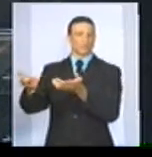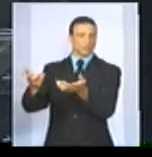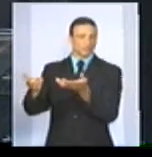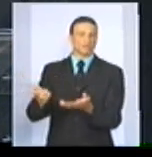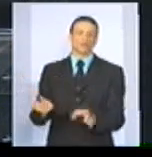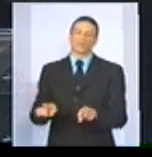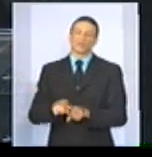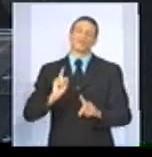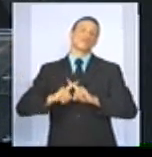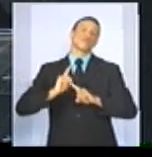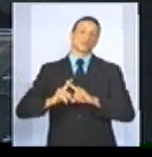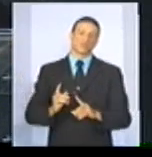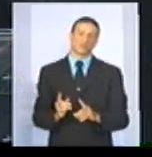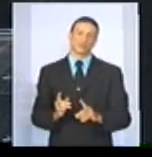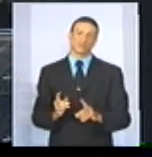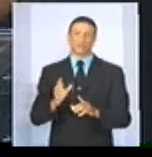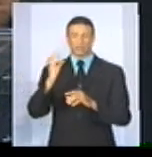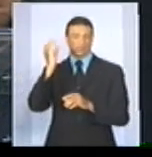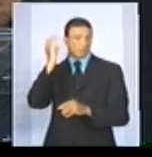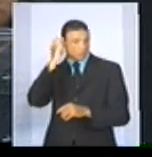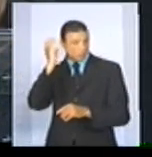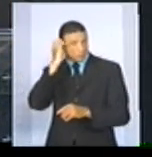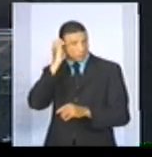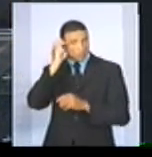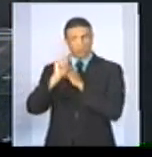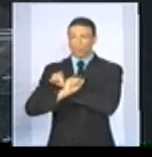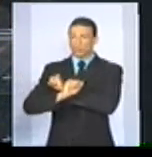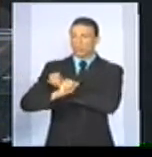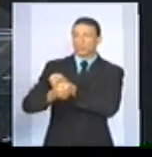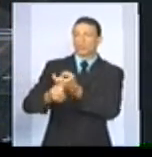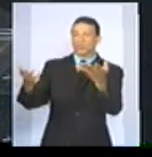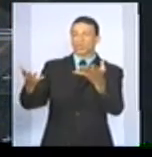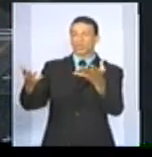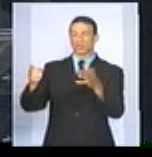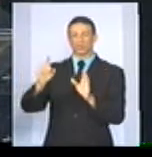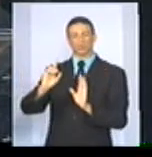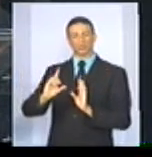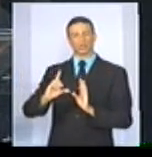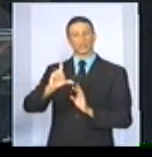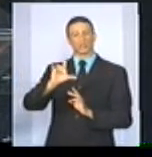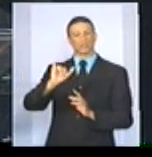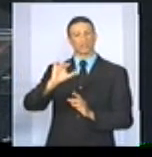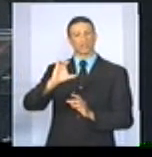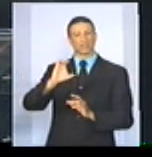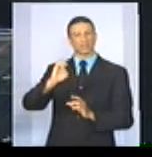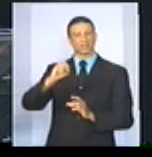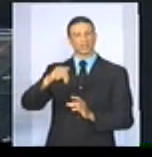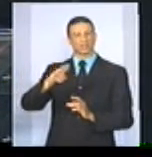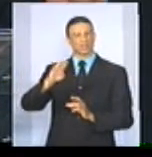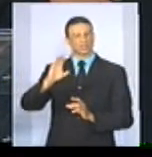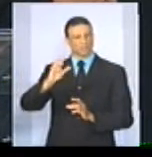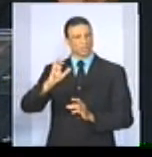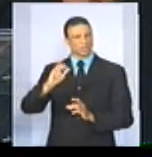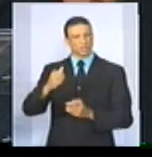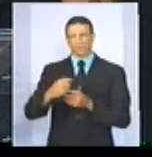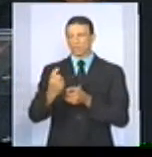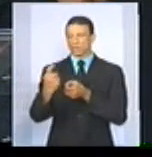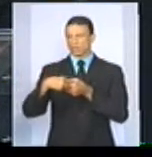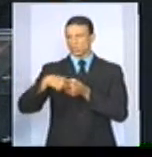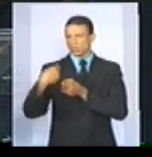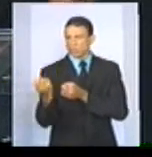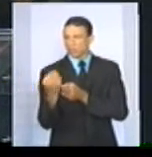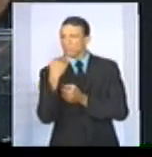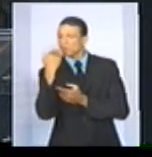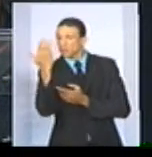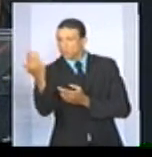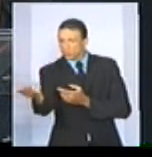quê? Porque os radiodifusores não poderão sequer obter uma licença de serviço de comunicação multimídia, uma licença expedida pela Anatel,